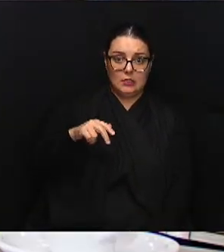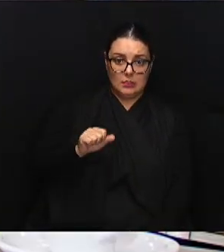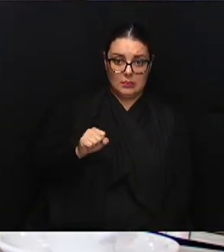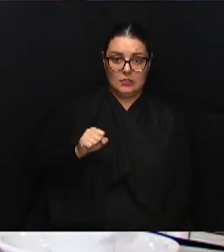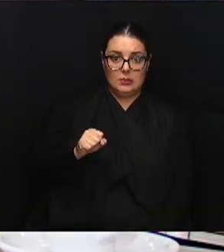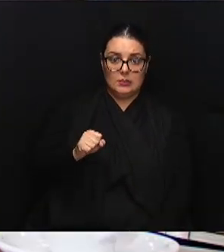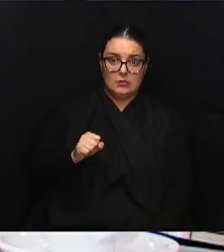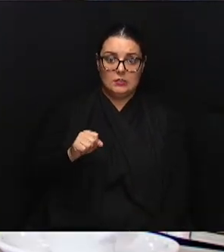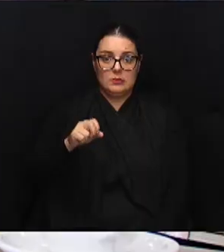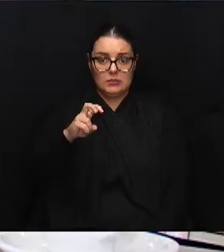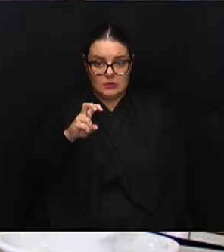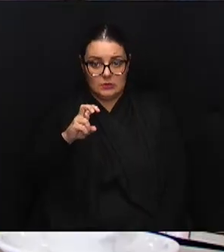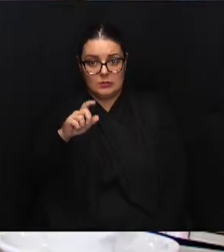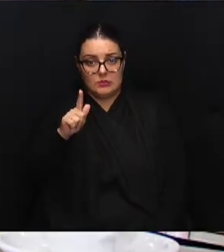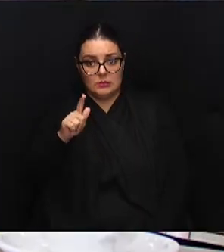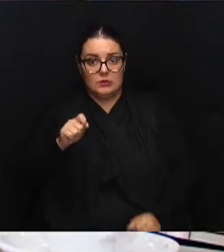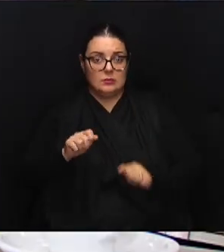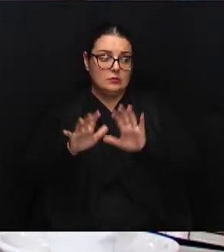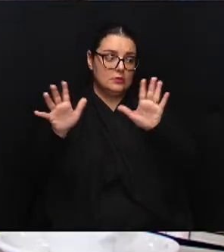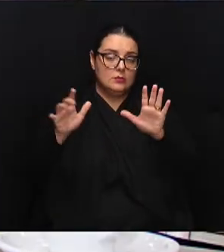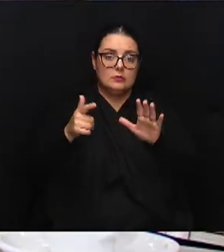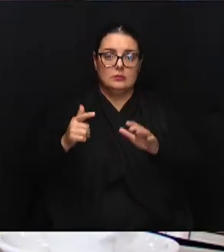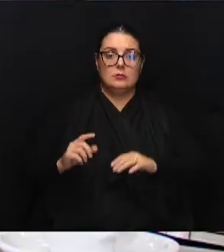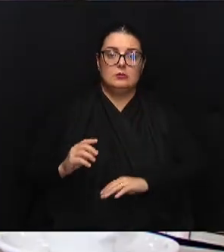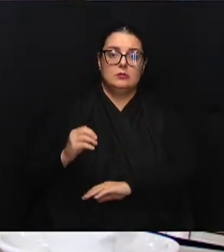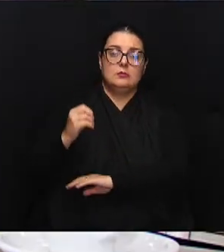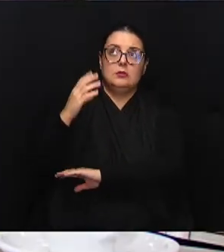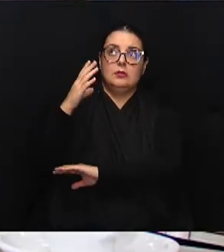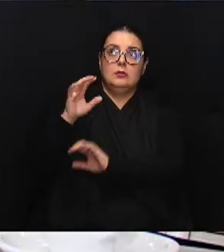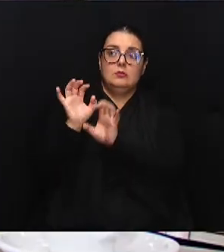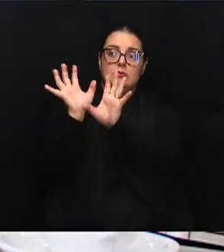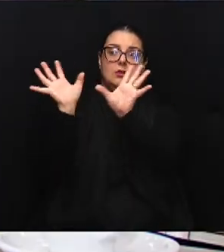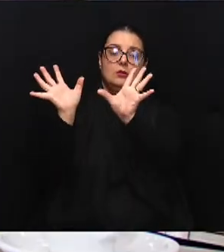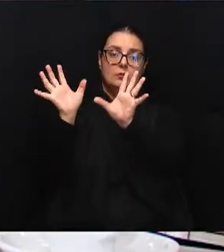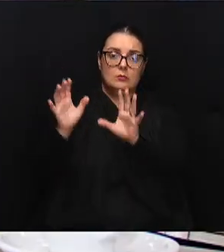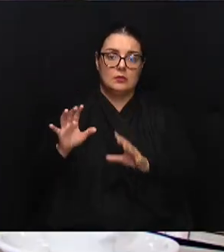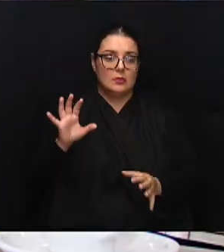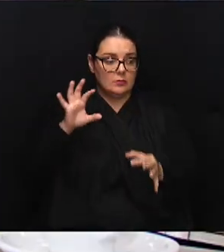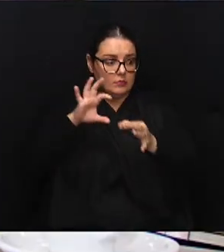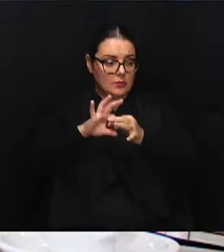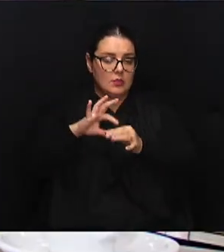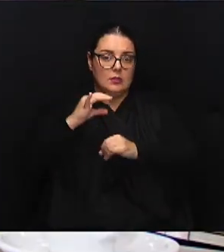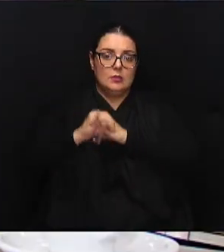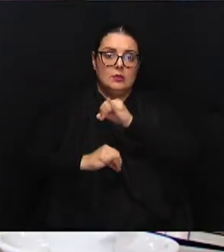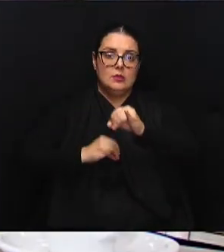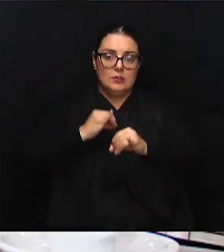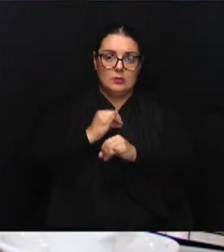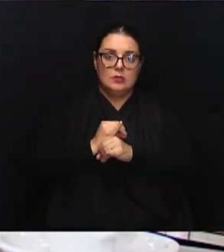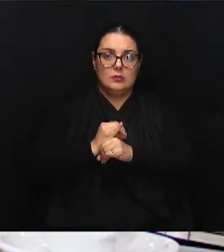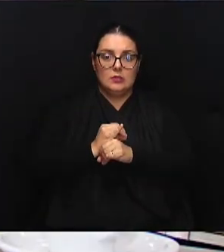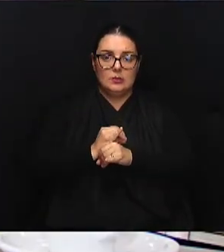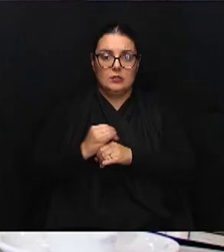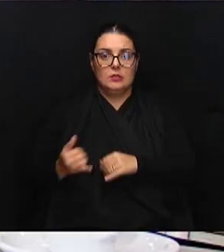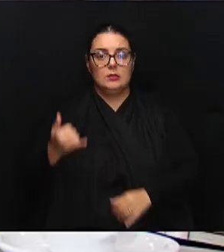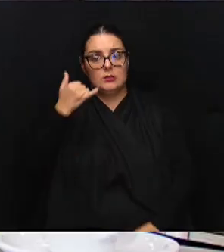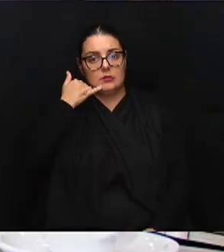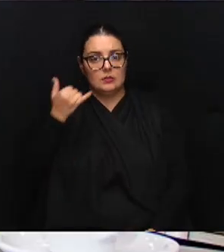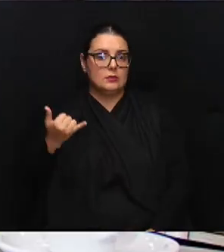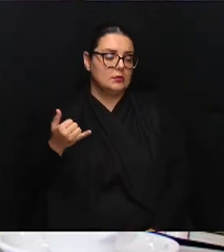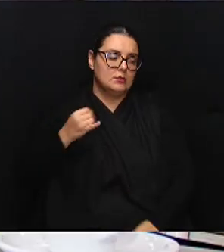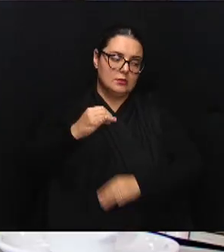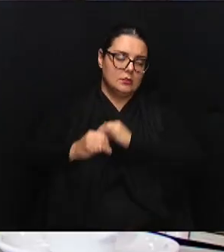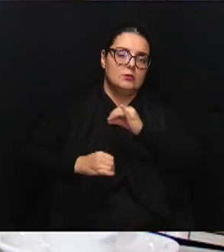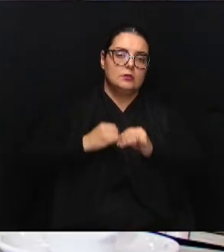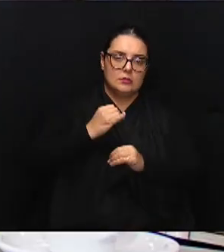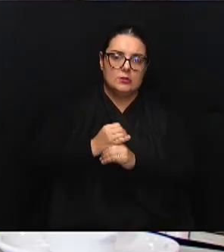né, amplificadas, sem aquelas grandes antenas, para facilitar também a conectividade da telefonia celular,